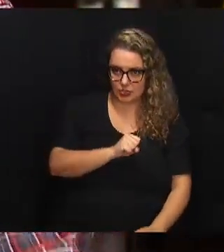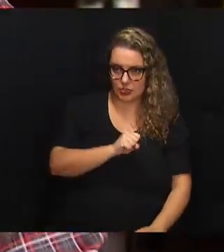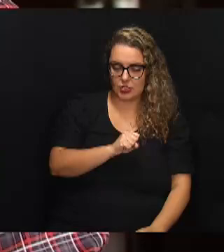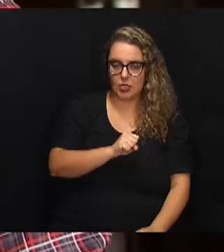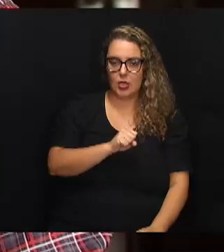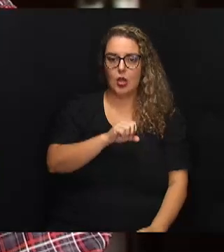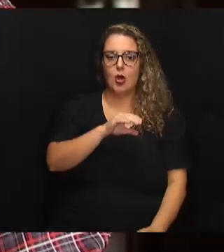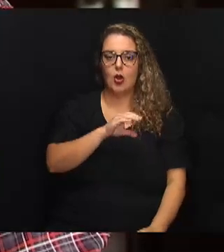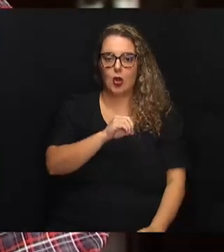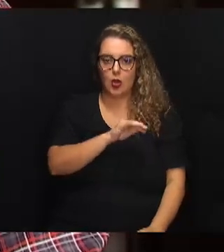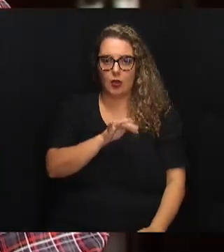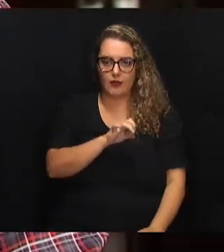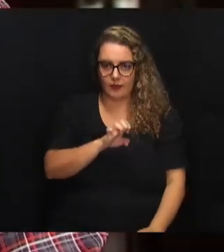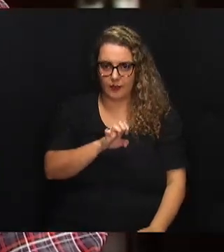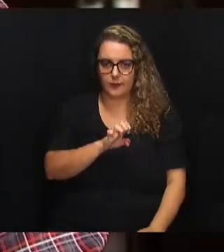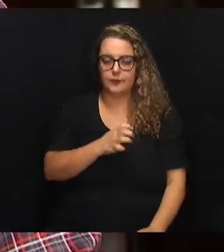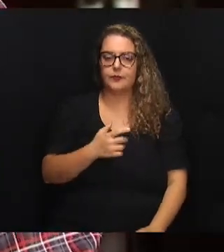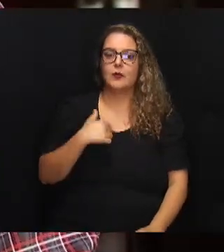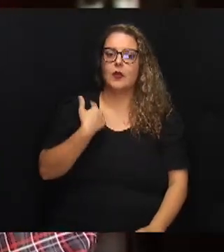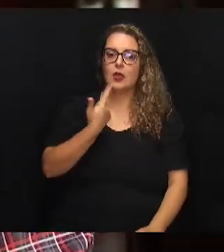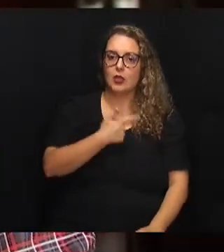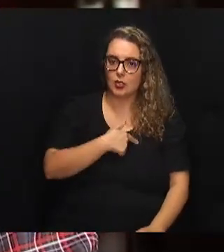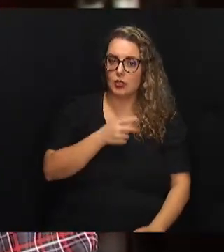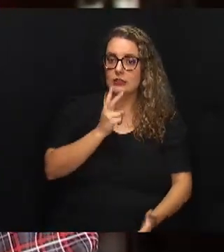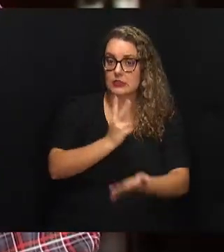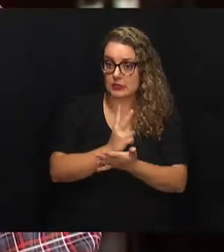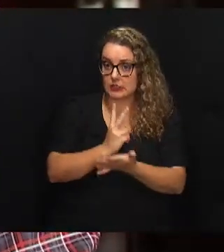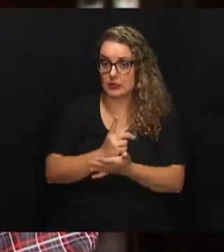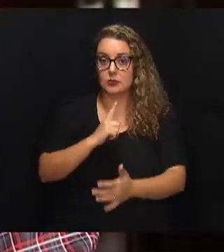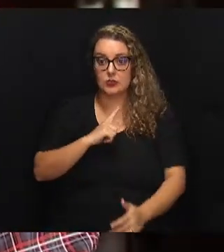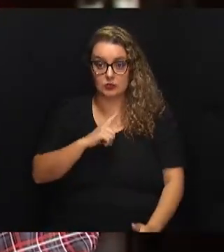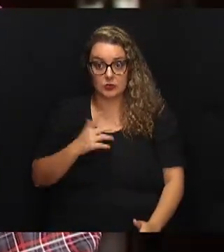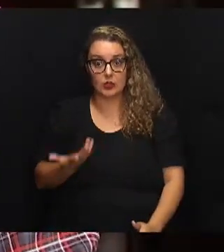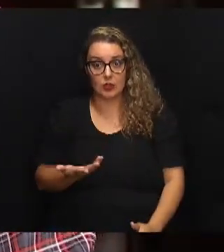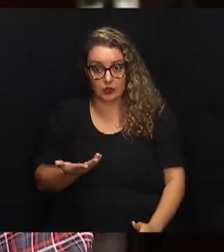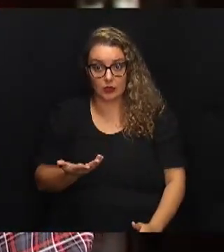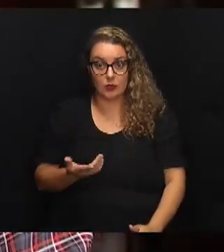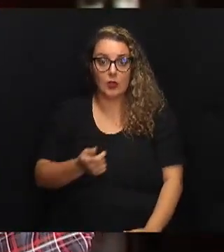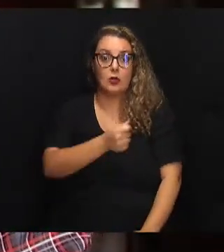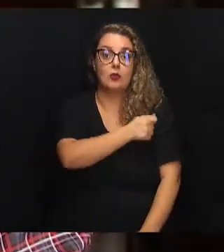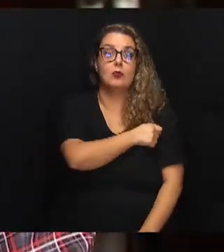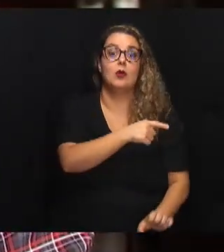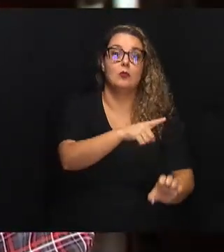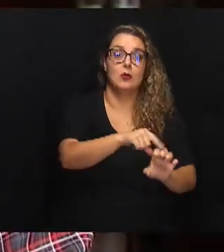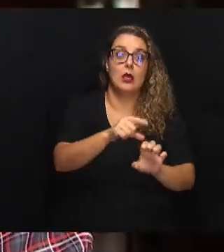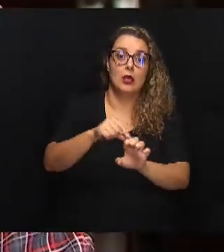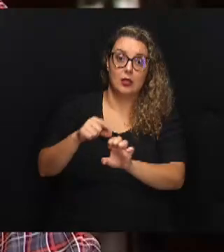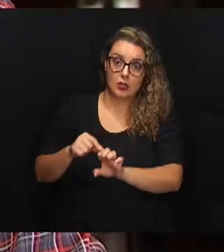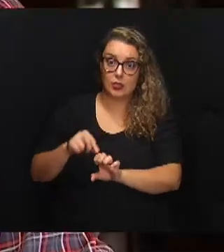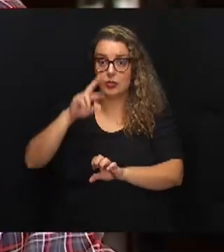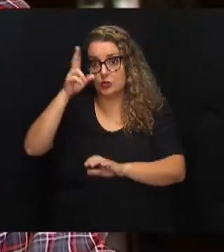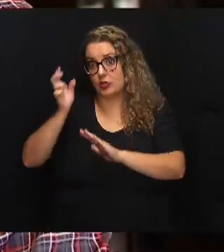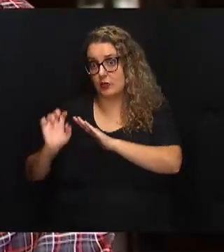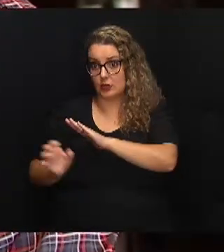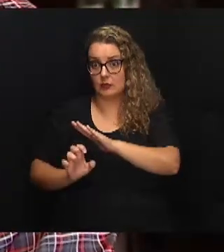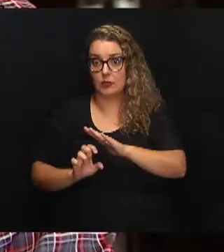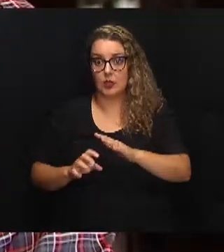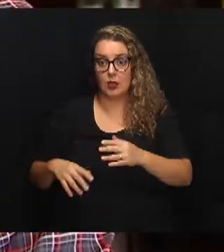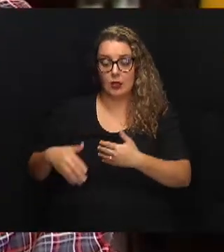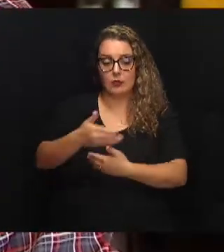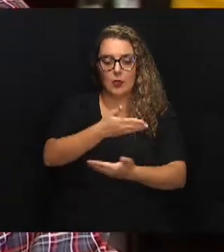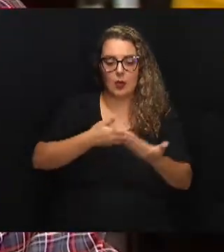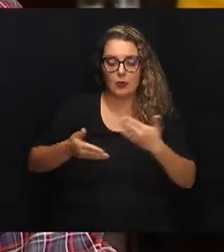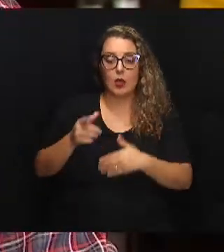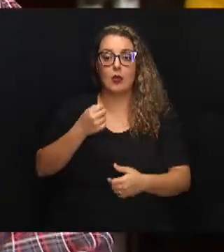E dentro da English Coffee nós sempre tivemos e temos, né, alunos empreendedores, empresários. E aí, reunido com alguns